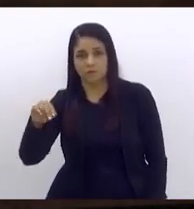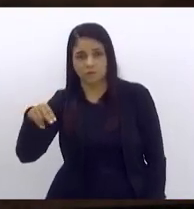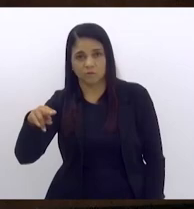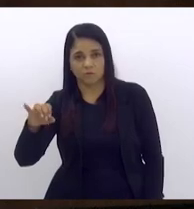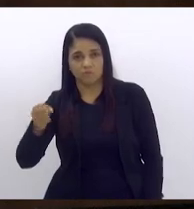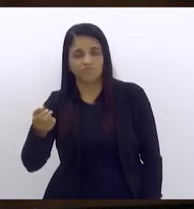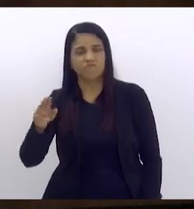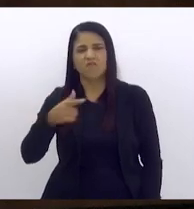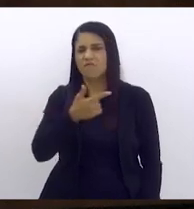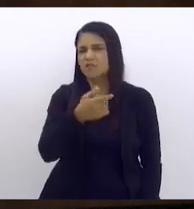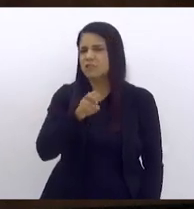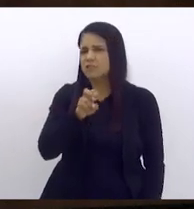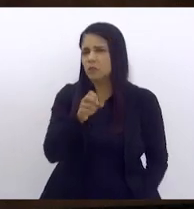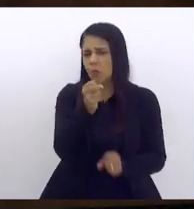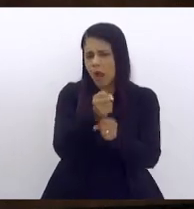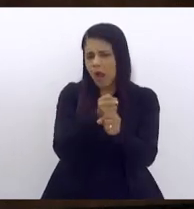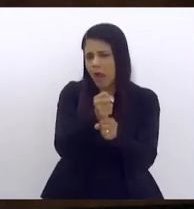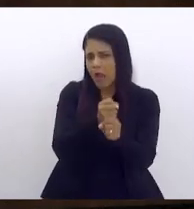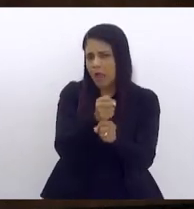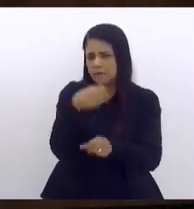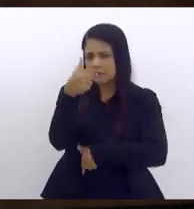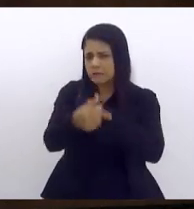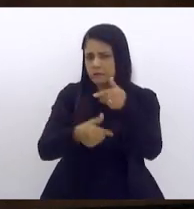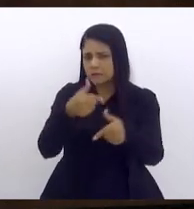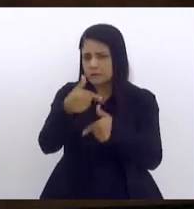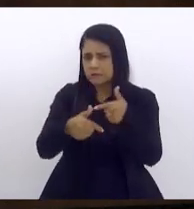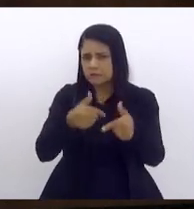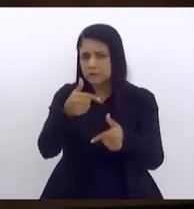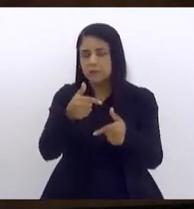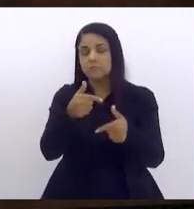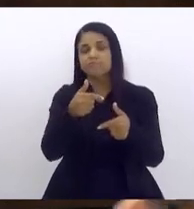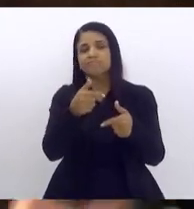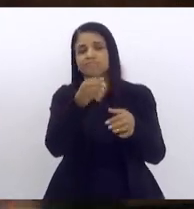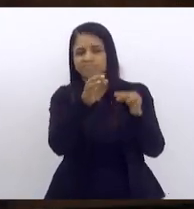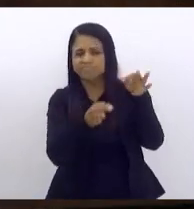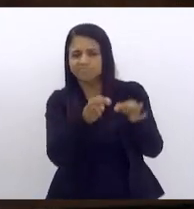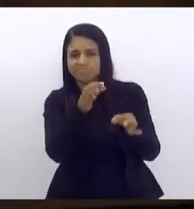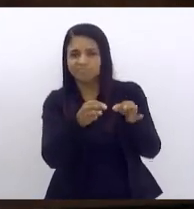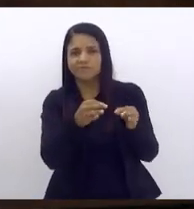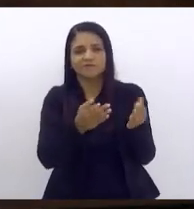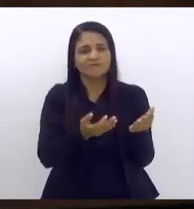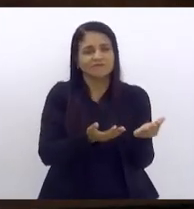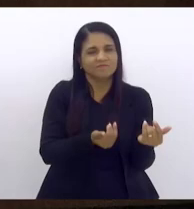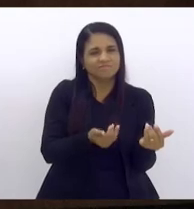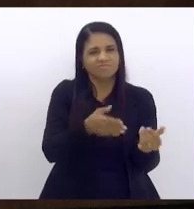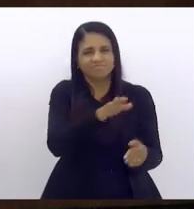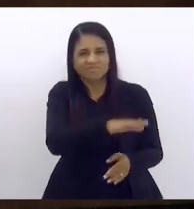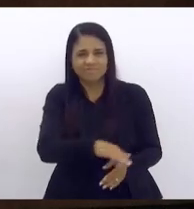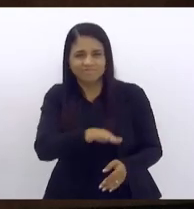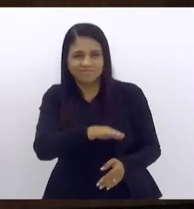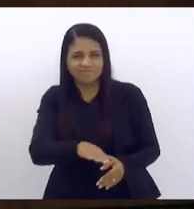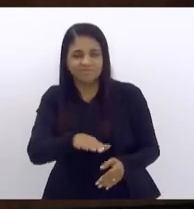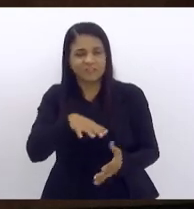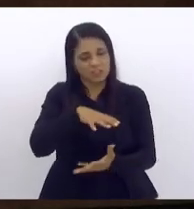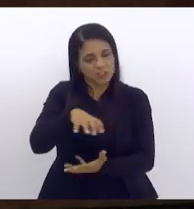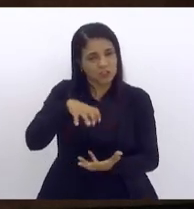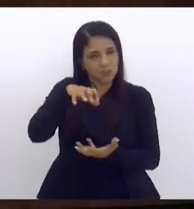sua vida à jurisdição da infância, adolescência e da pessoa